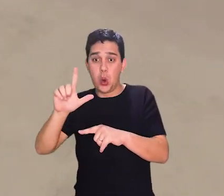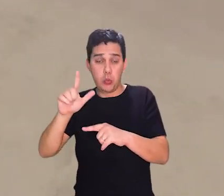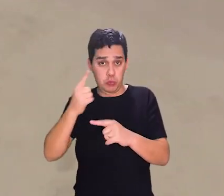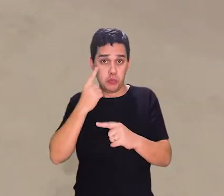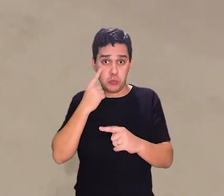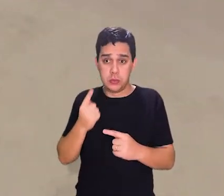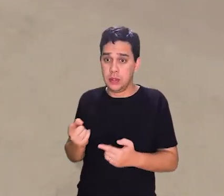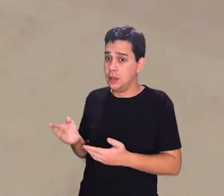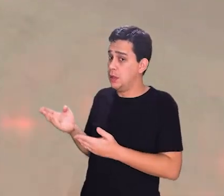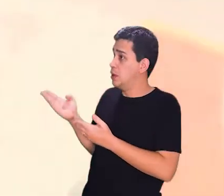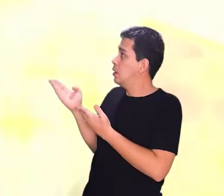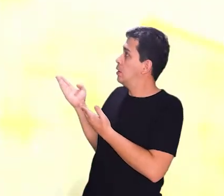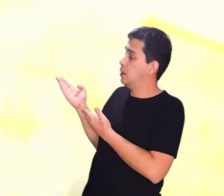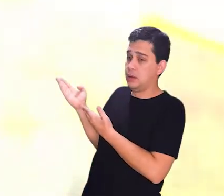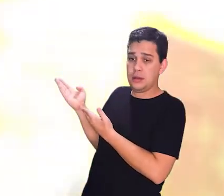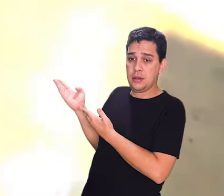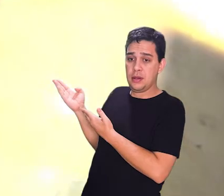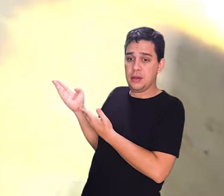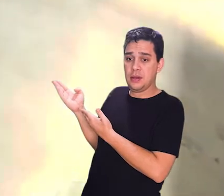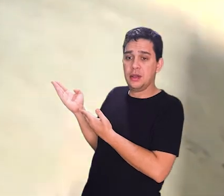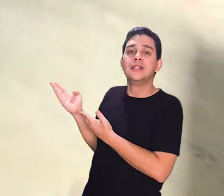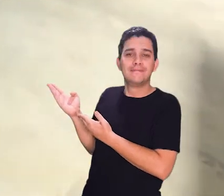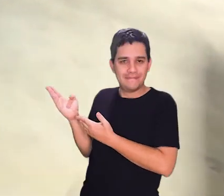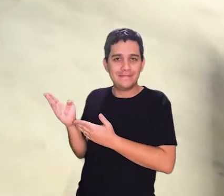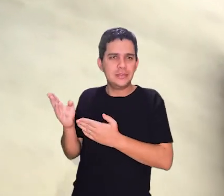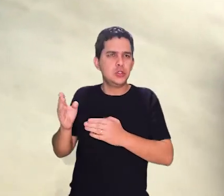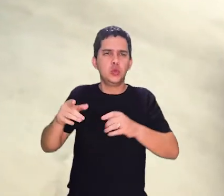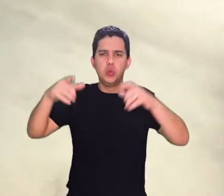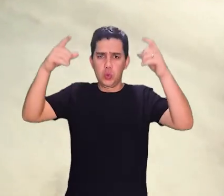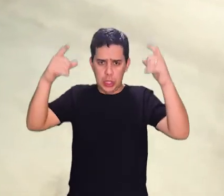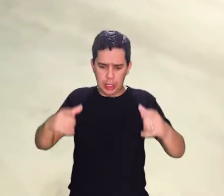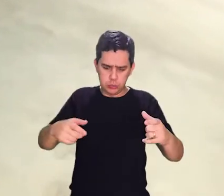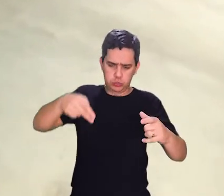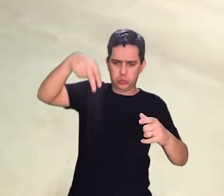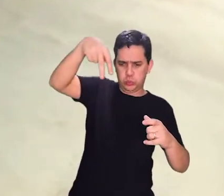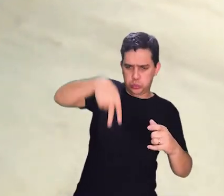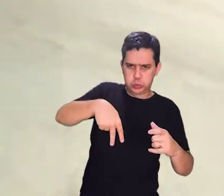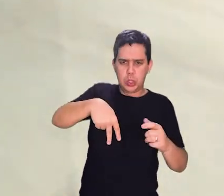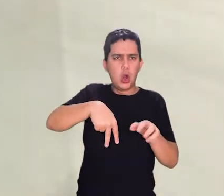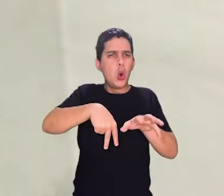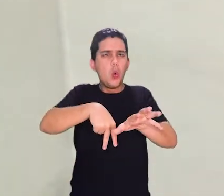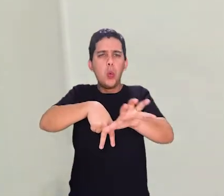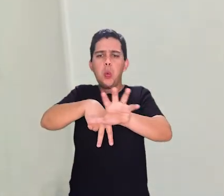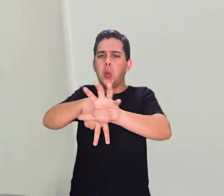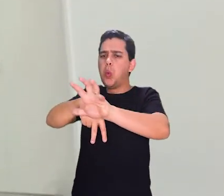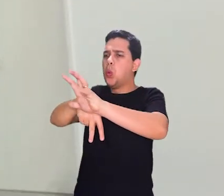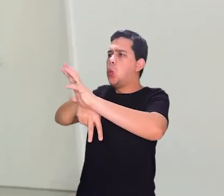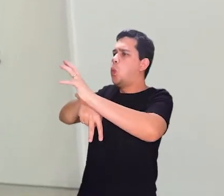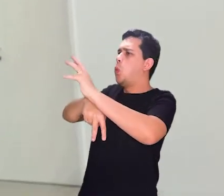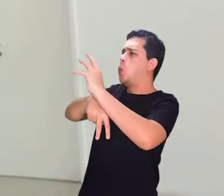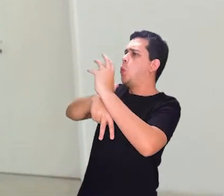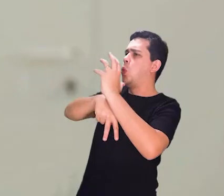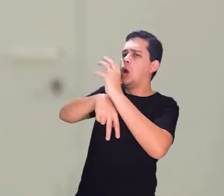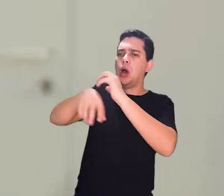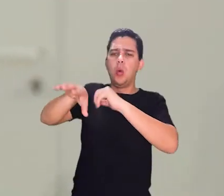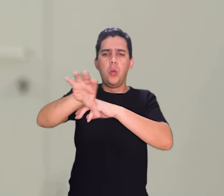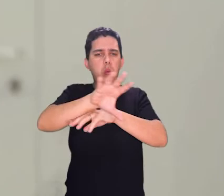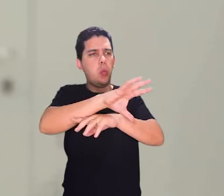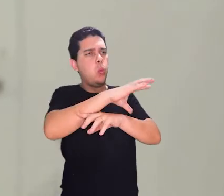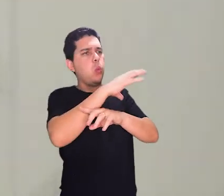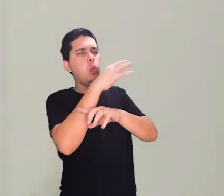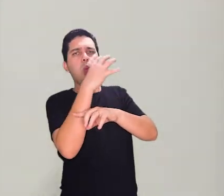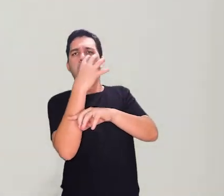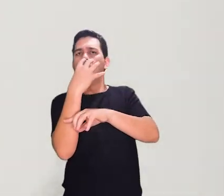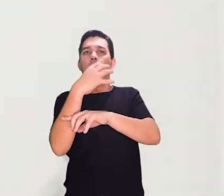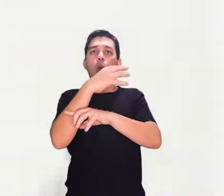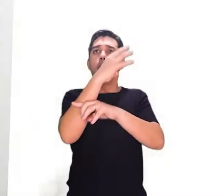imersão em realidade virtual nesses locais que estão sendo escaneados. Então, é importante destacar que esse trabalho ele é feito sempre por todos